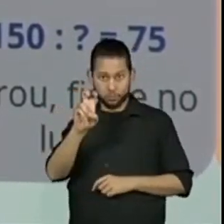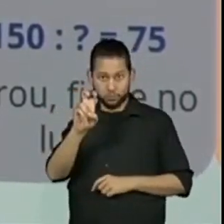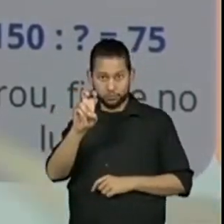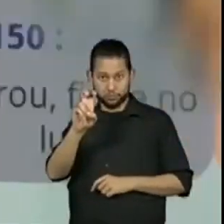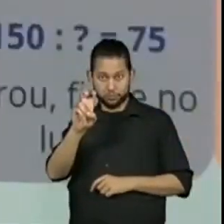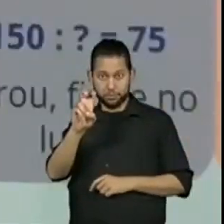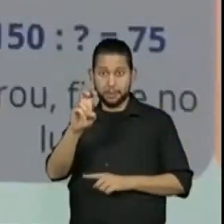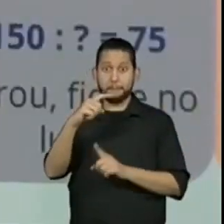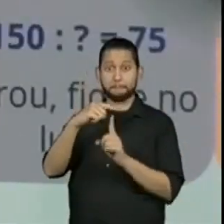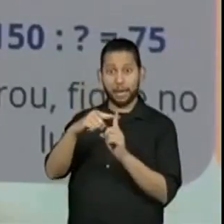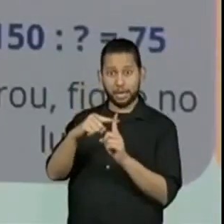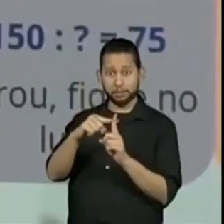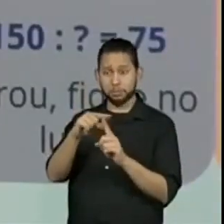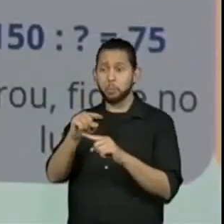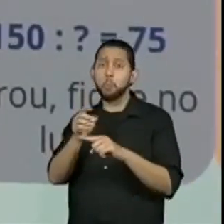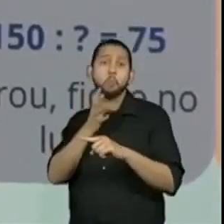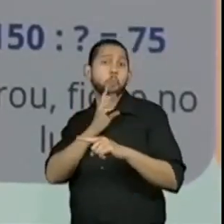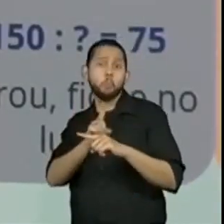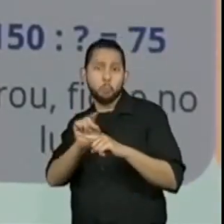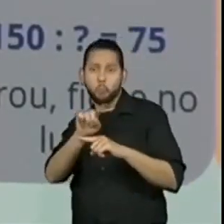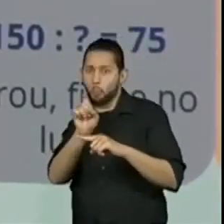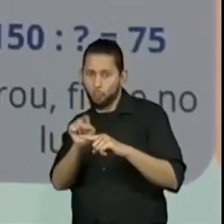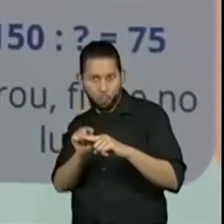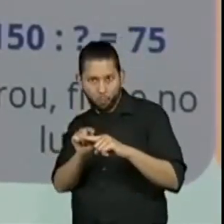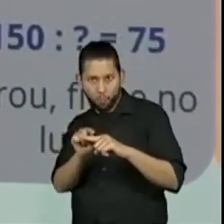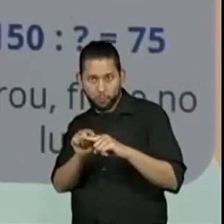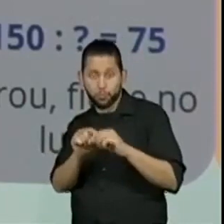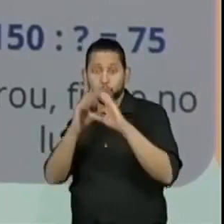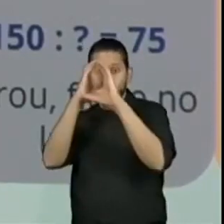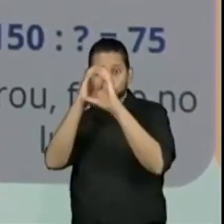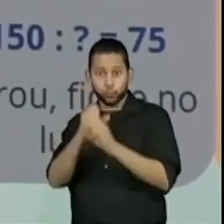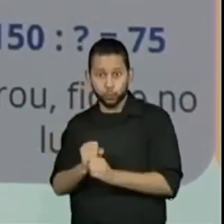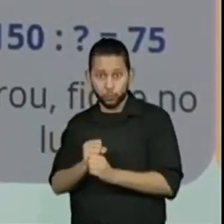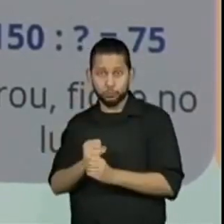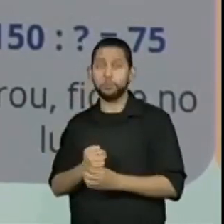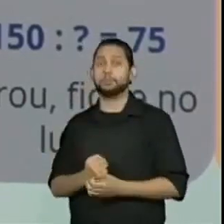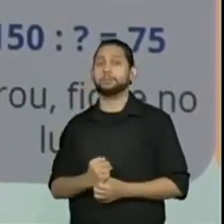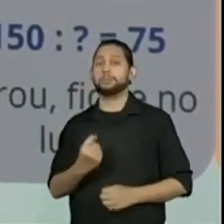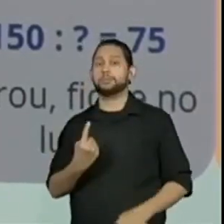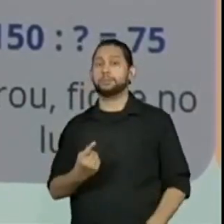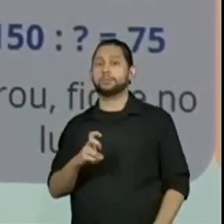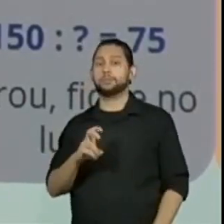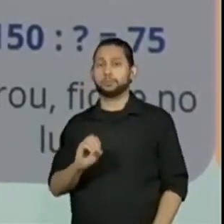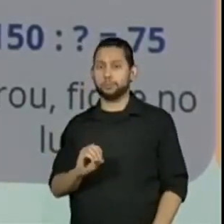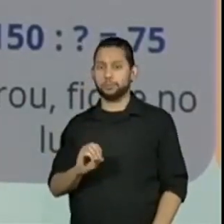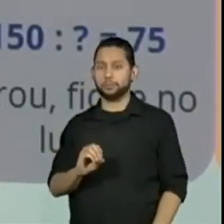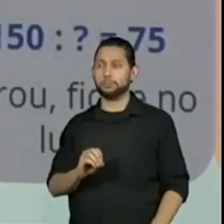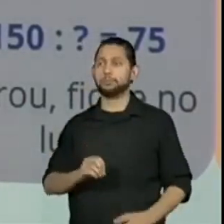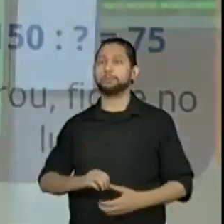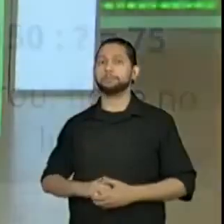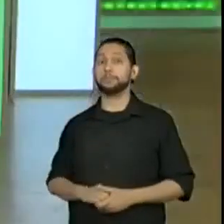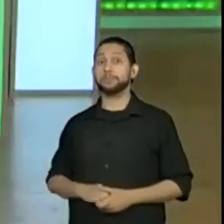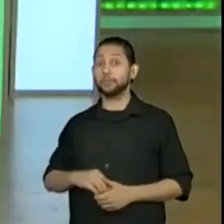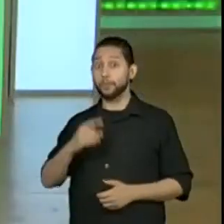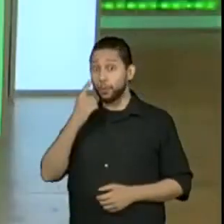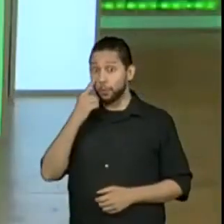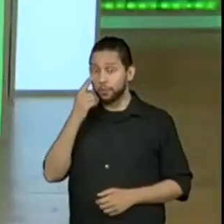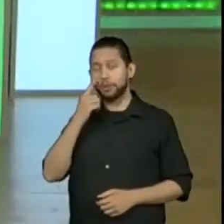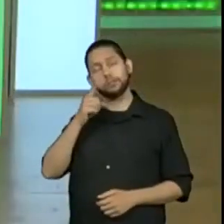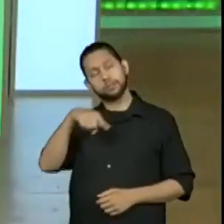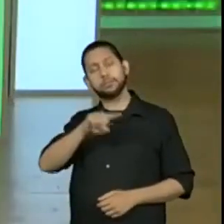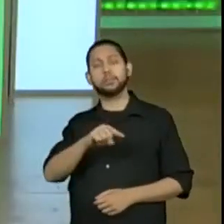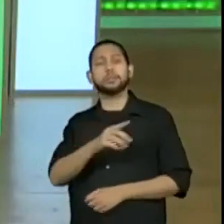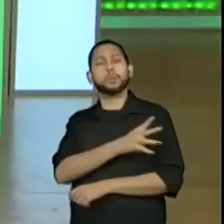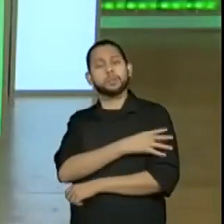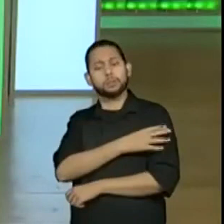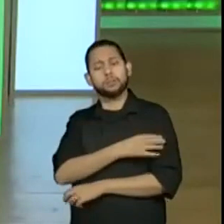viu? Subiu tudo ali, ó. Mais um número desconhecido é igual a 150. Vamos lá, aluno do quarto ano,